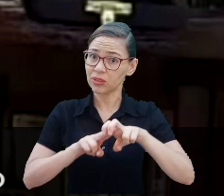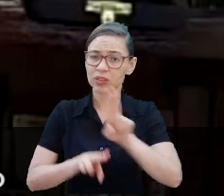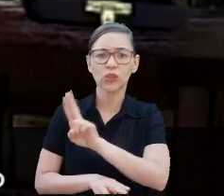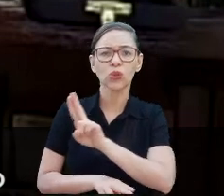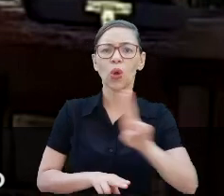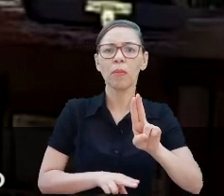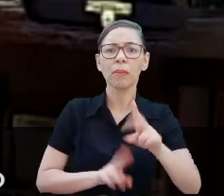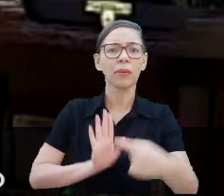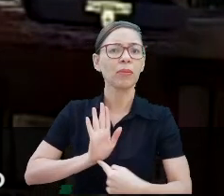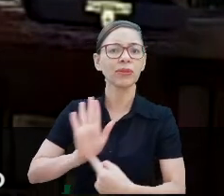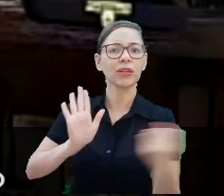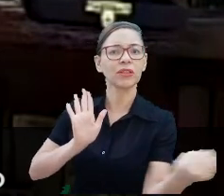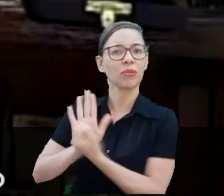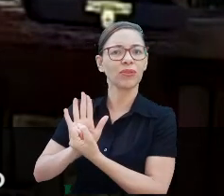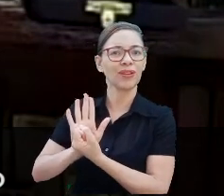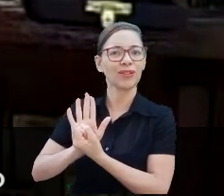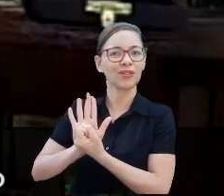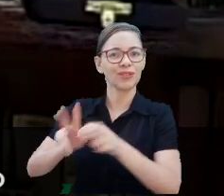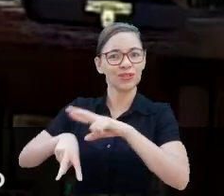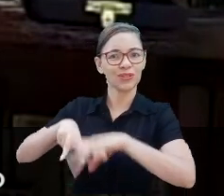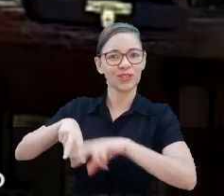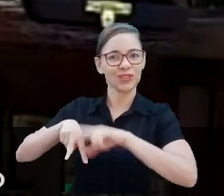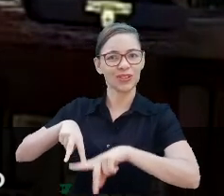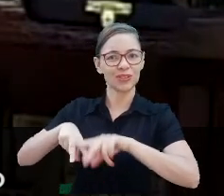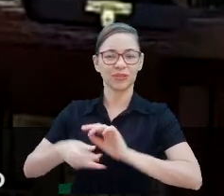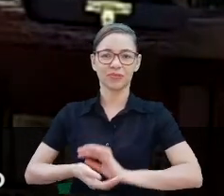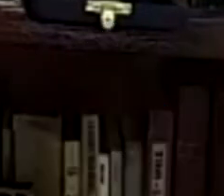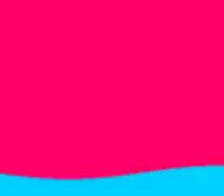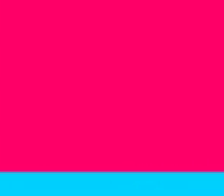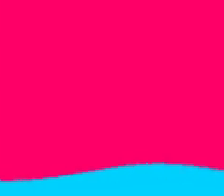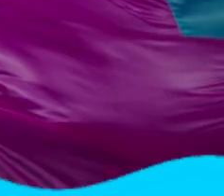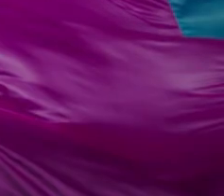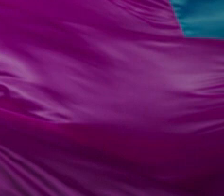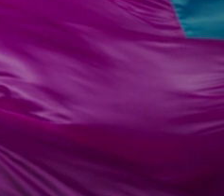lógicas que tentam enquadrar as pessoas em modelos restritos de gênero.